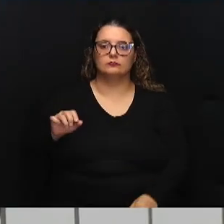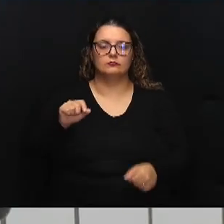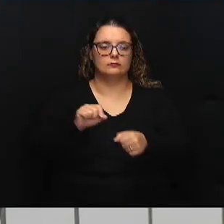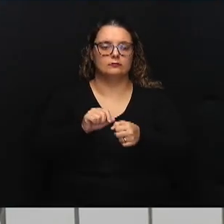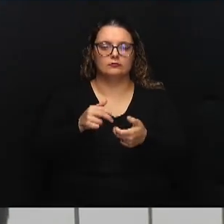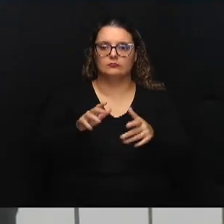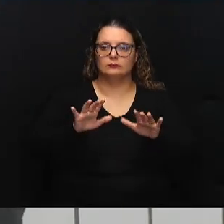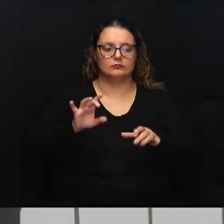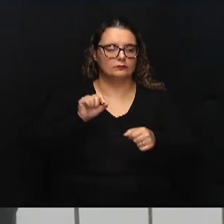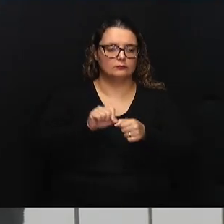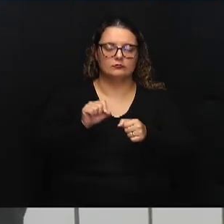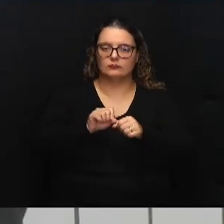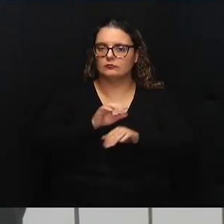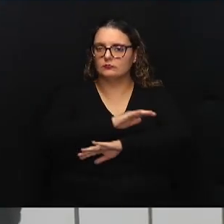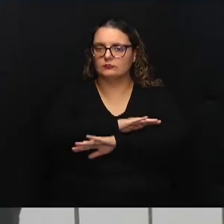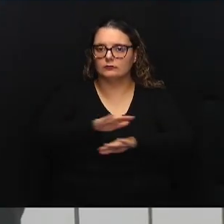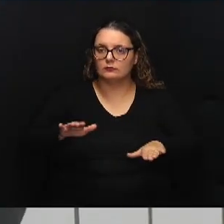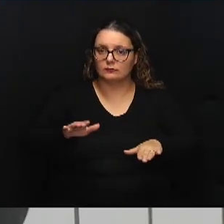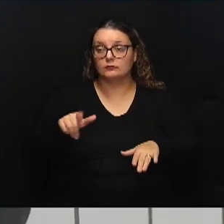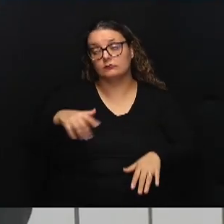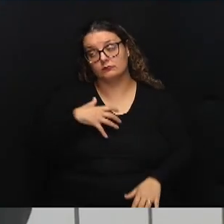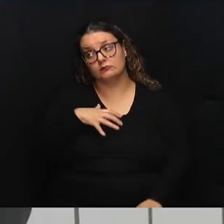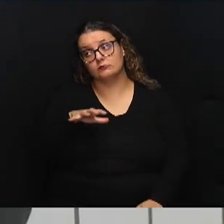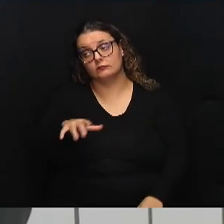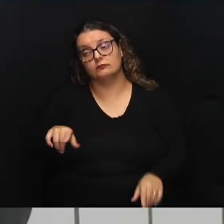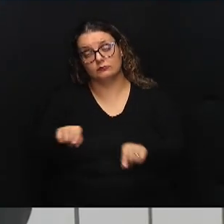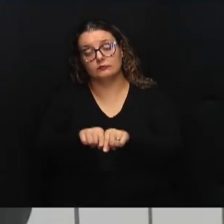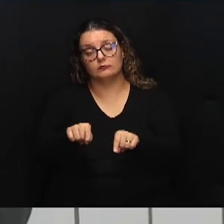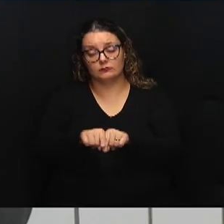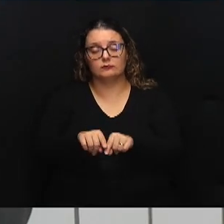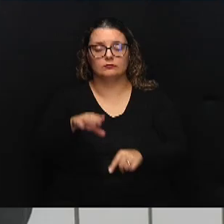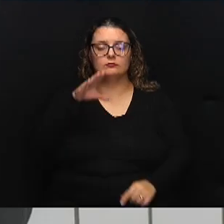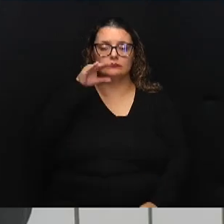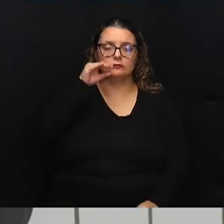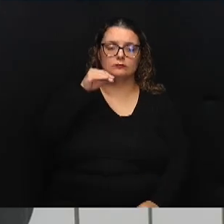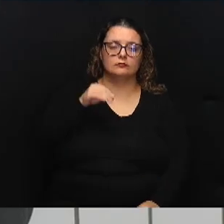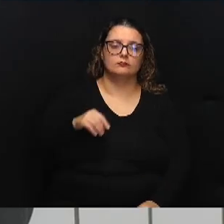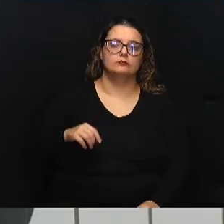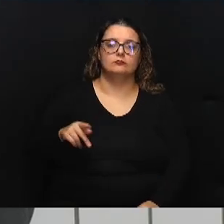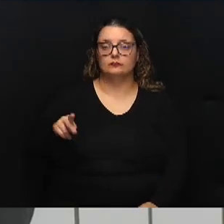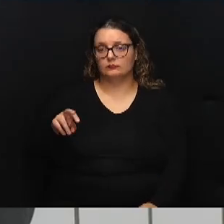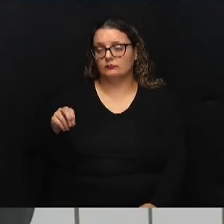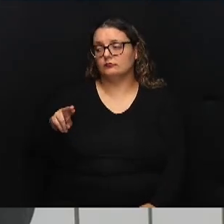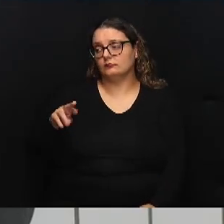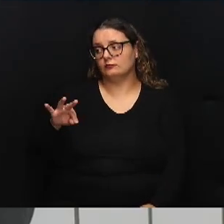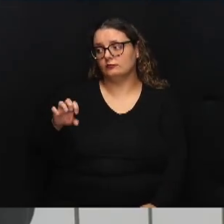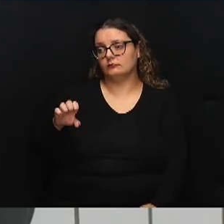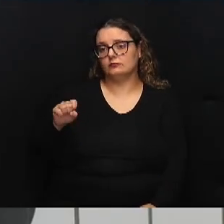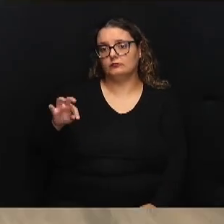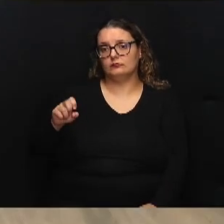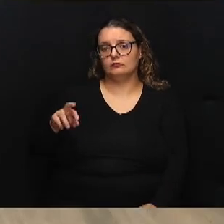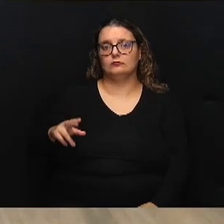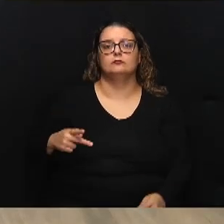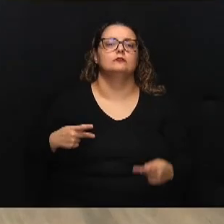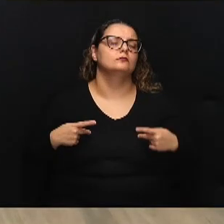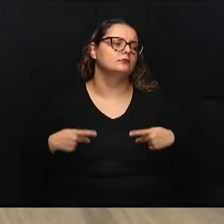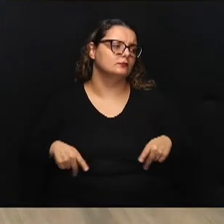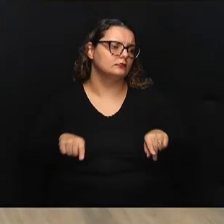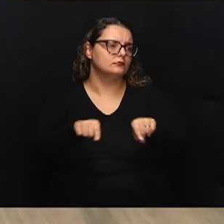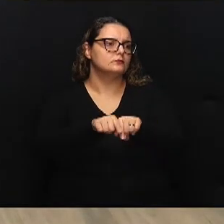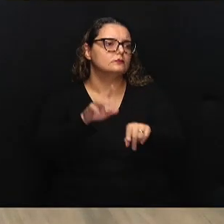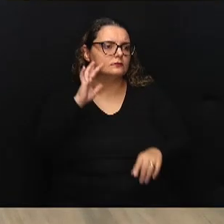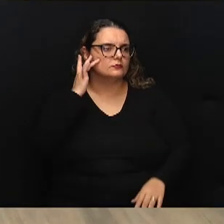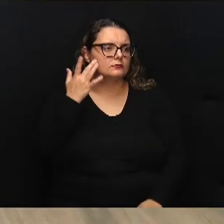só faço aquilo e pronto, né? É uma maneira do funcionário também protestar, né? E essa postura também, acho